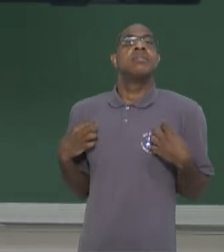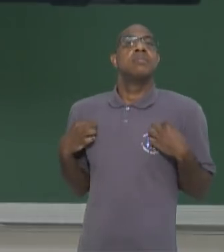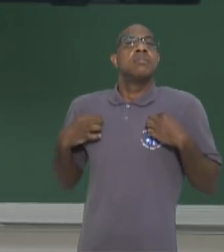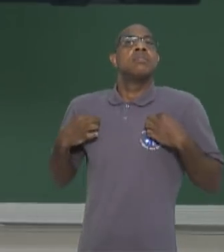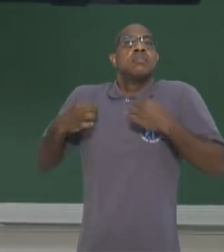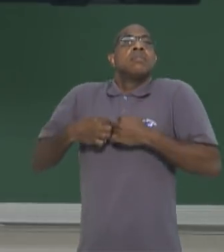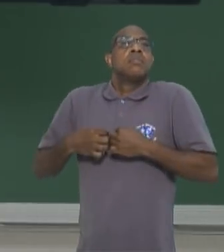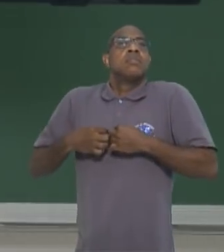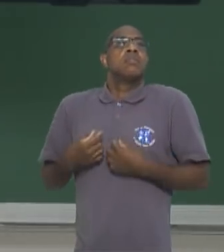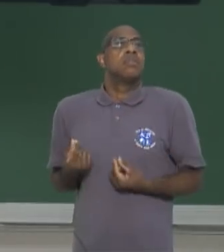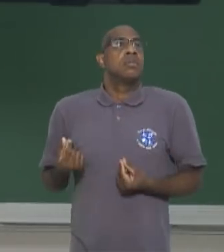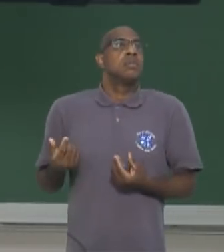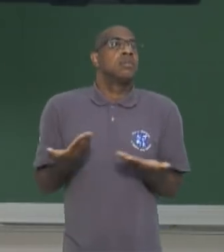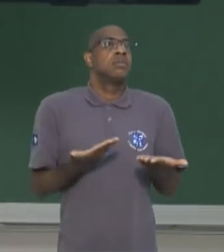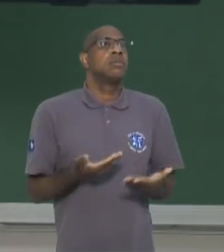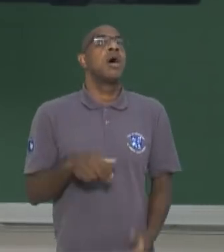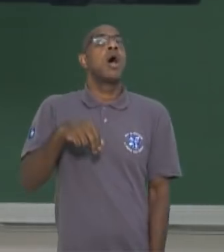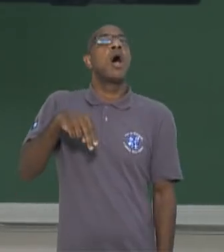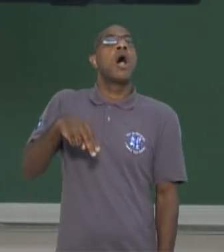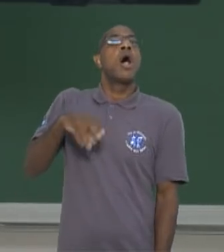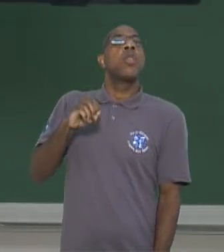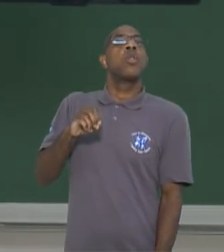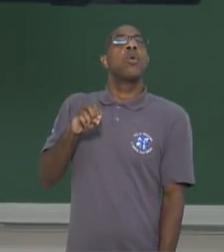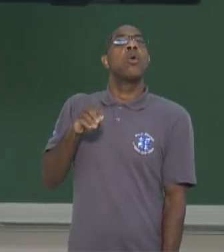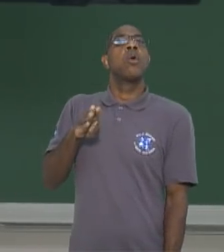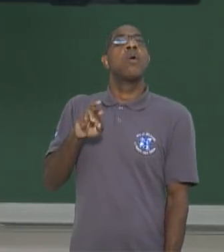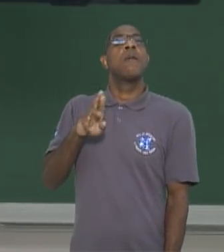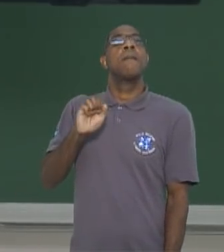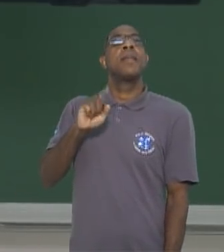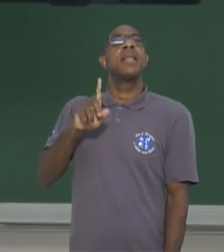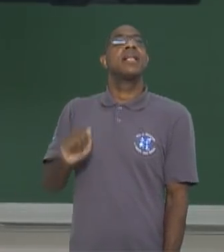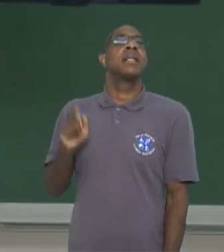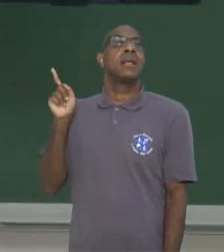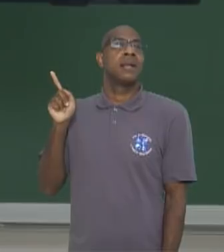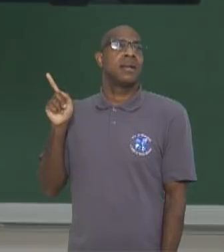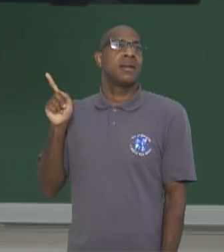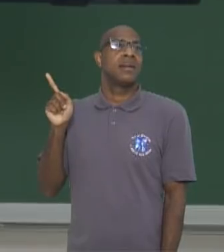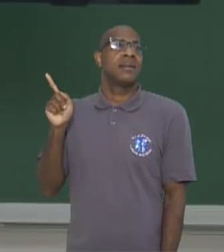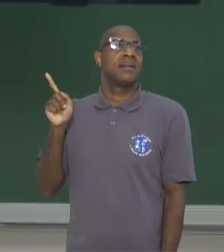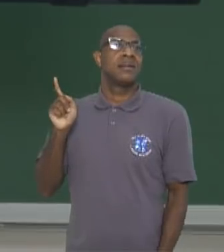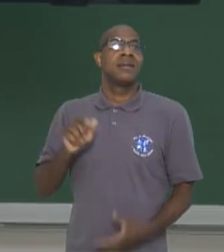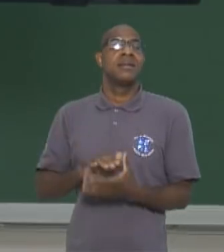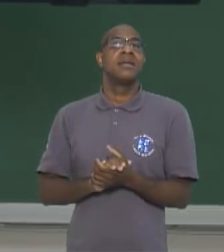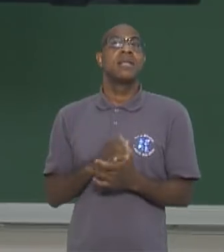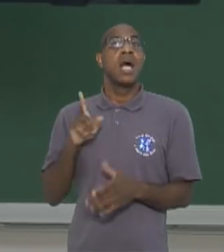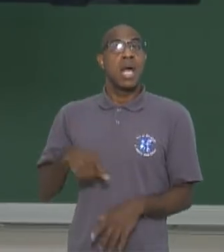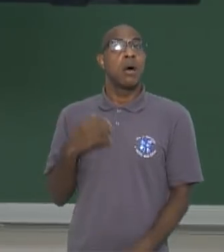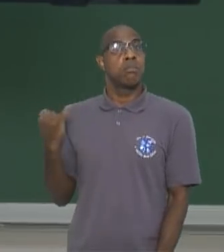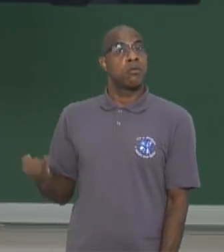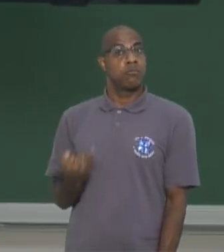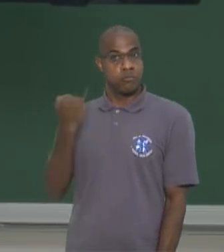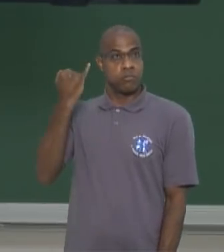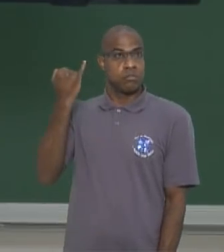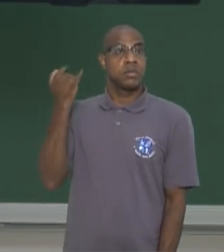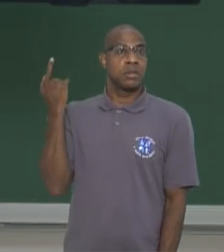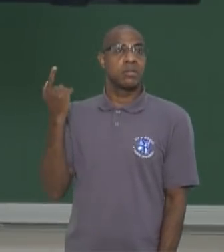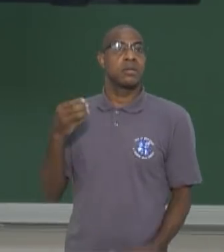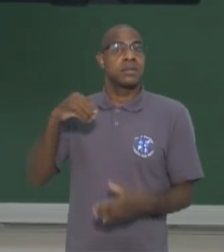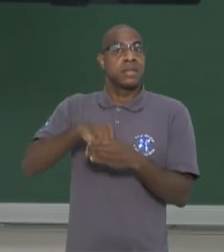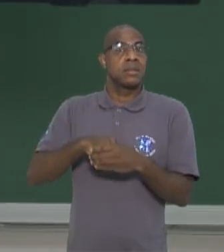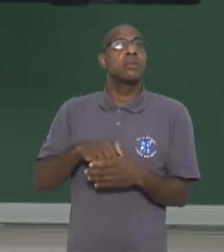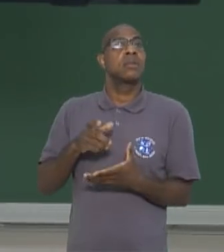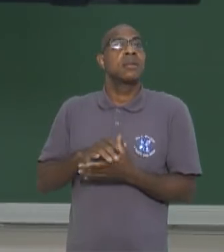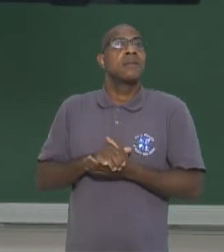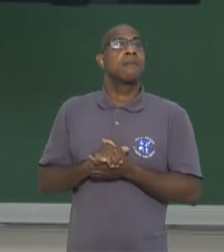duque, marquês, conde, visconde e assim por diante. Então ele torna ele uma figura importante dentro da sua própria corte. E é